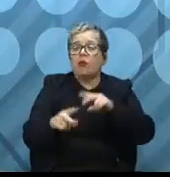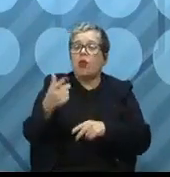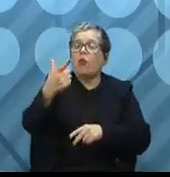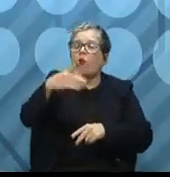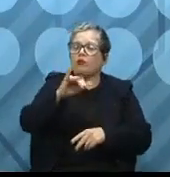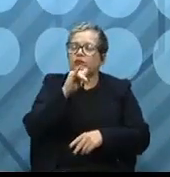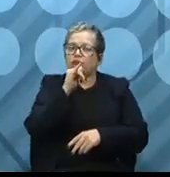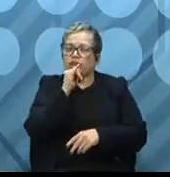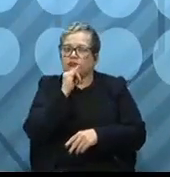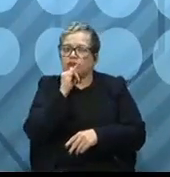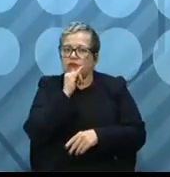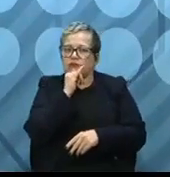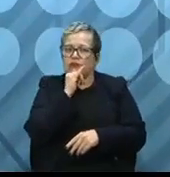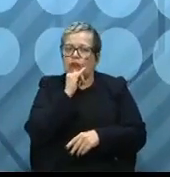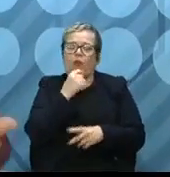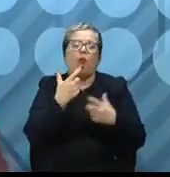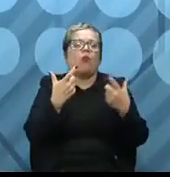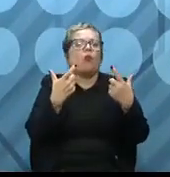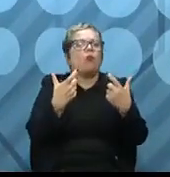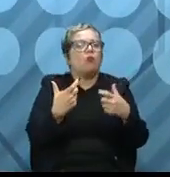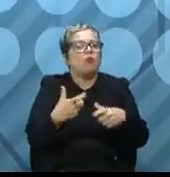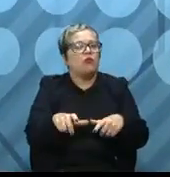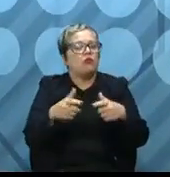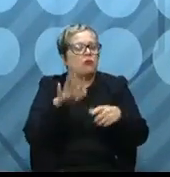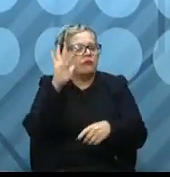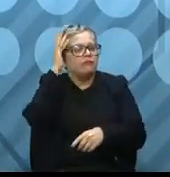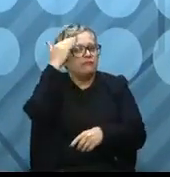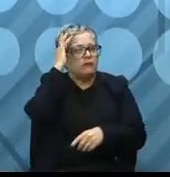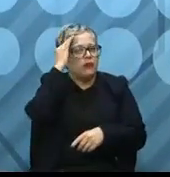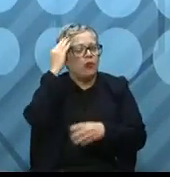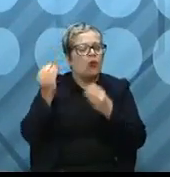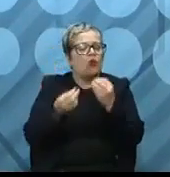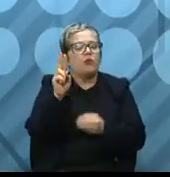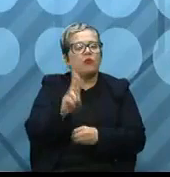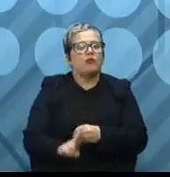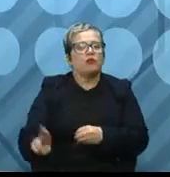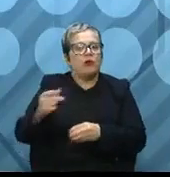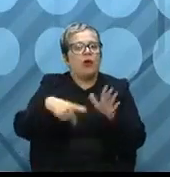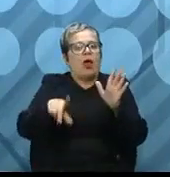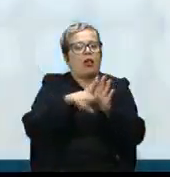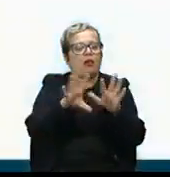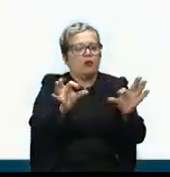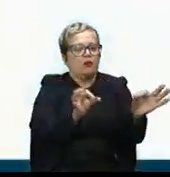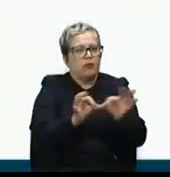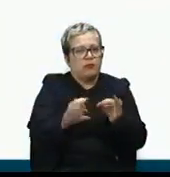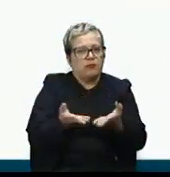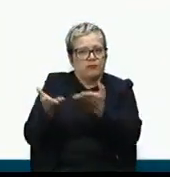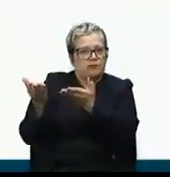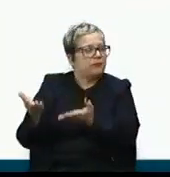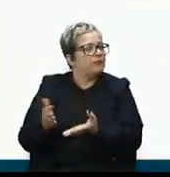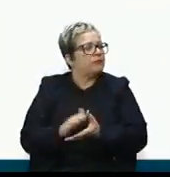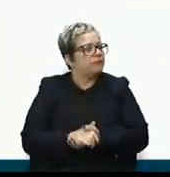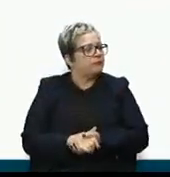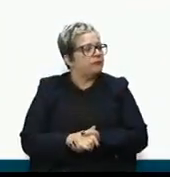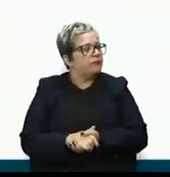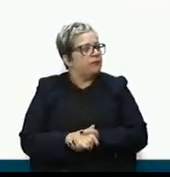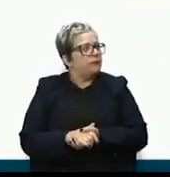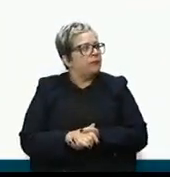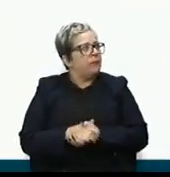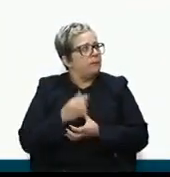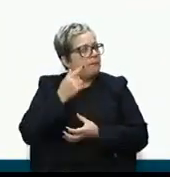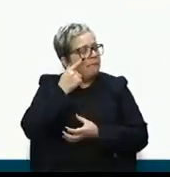outro exemplo na qual nós vamos entender como utilizar uma lei de formação. Acompanhe. Nós